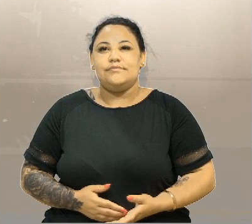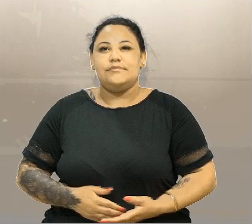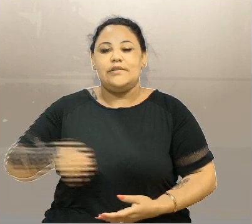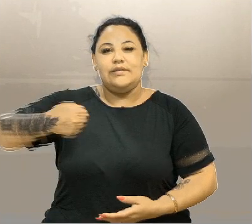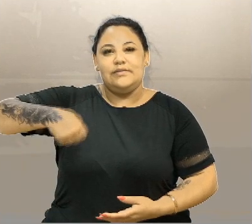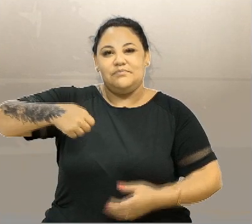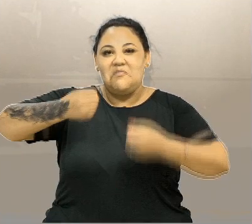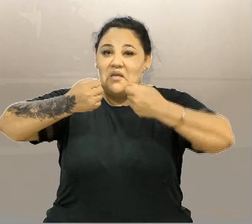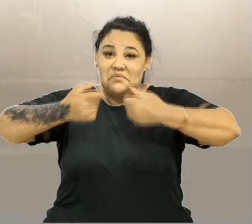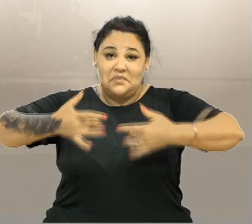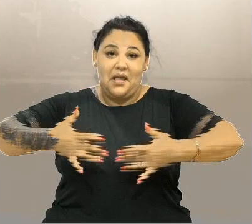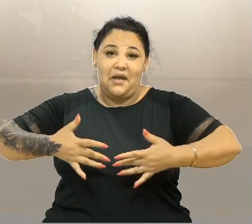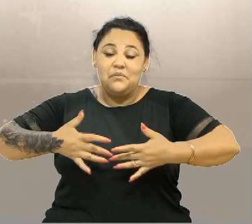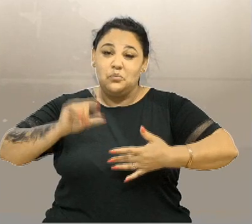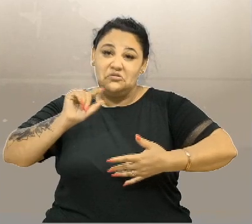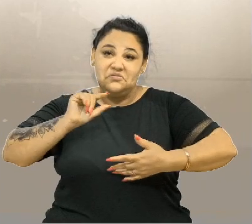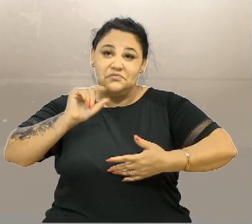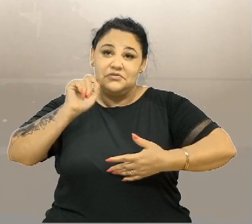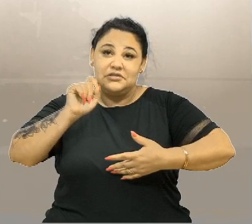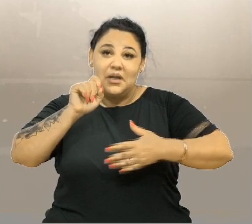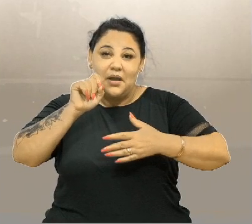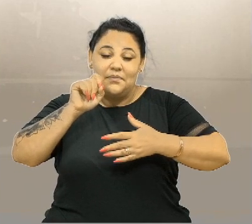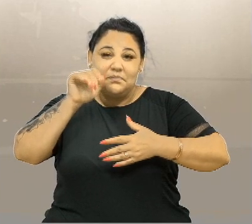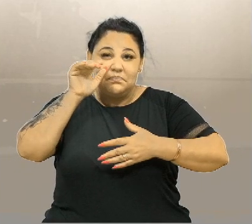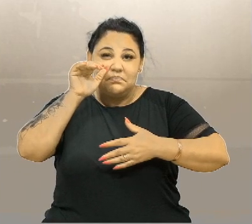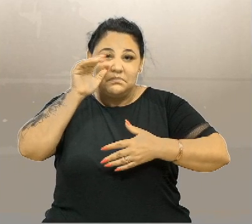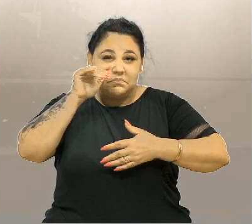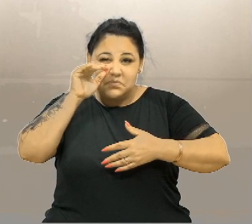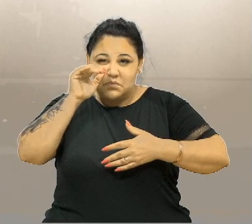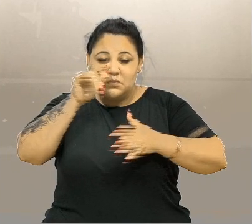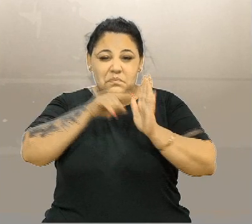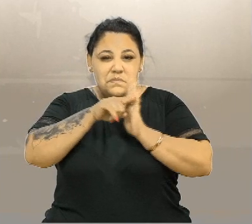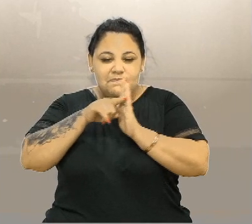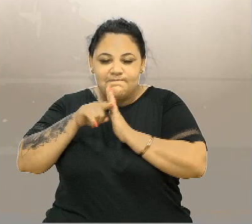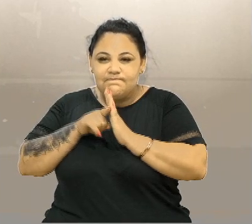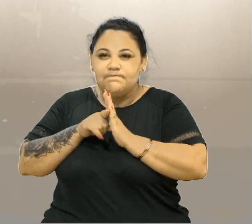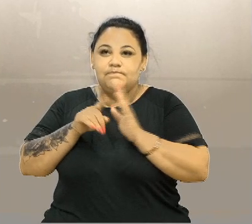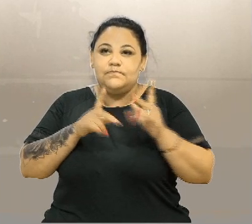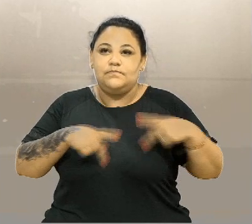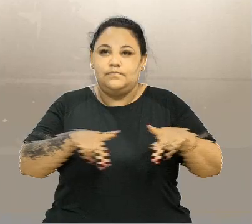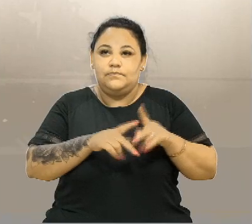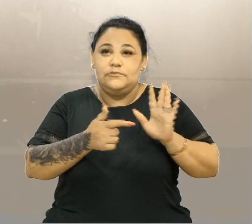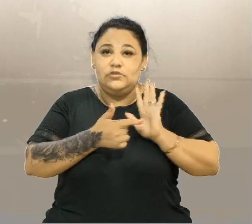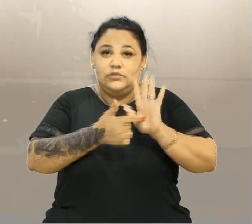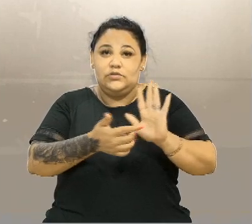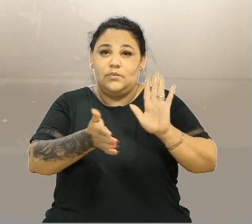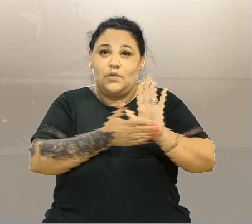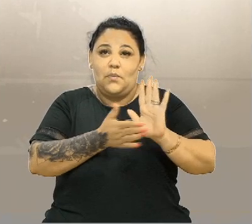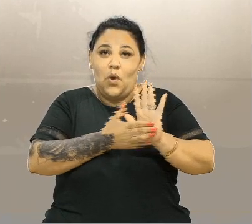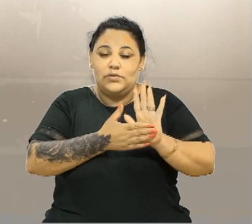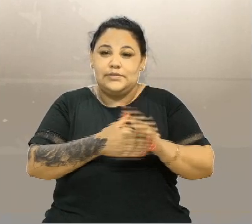né? E nós apresentamos a nossa proposta do centro de referência.